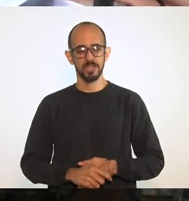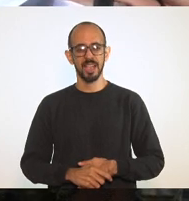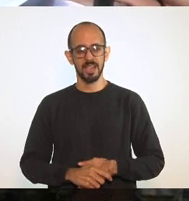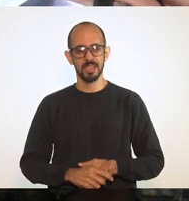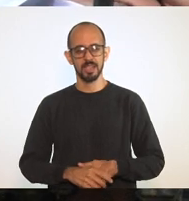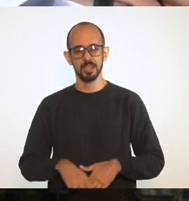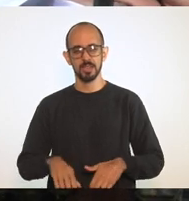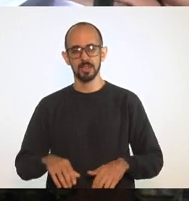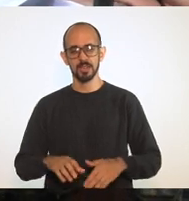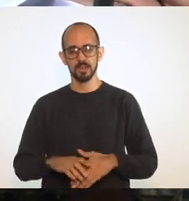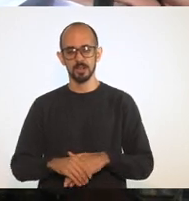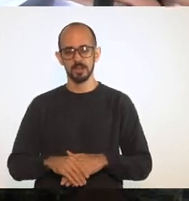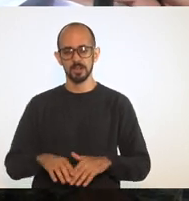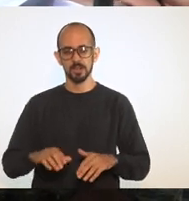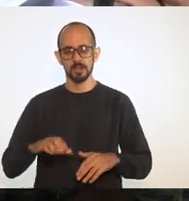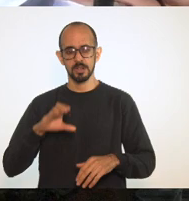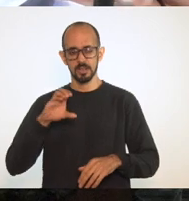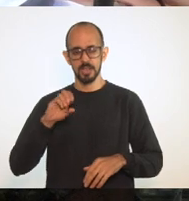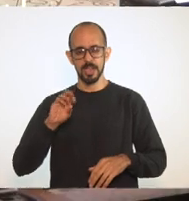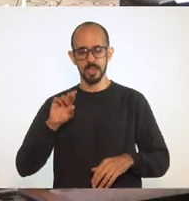Deputado Coronel Salema.